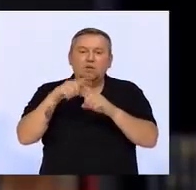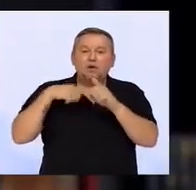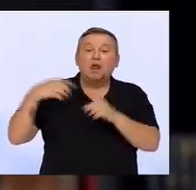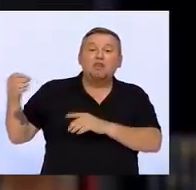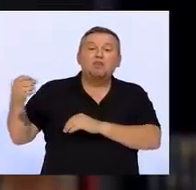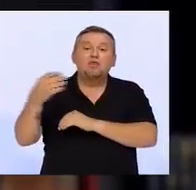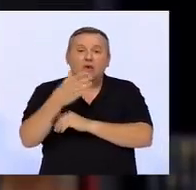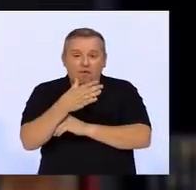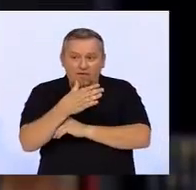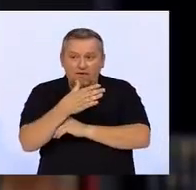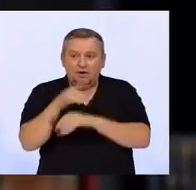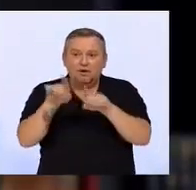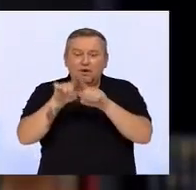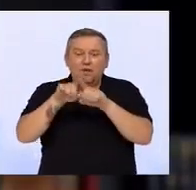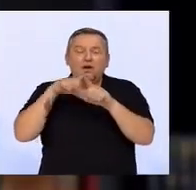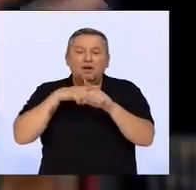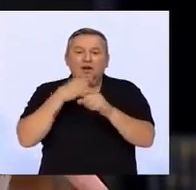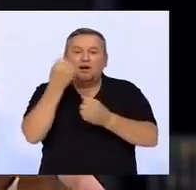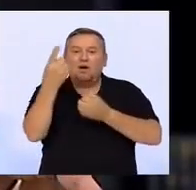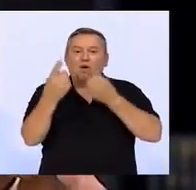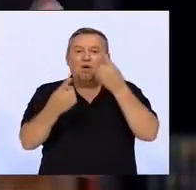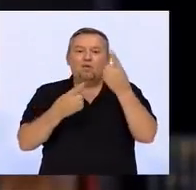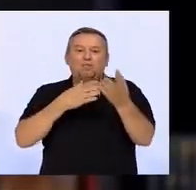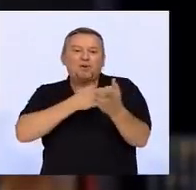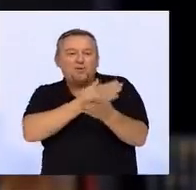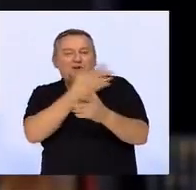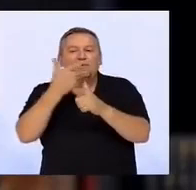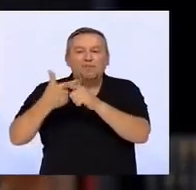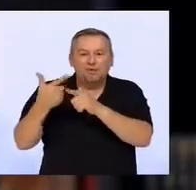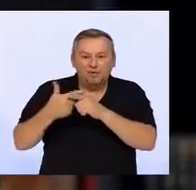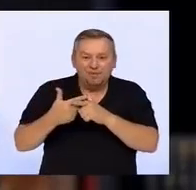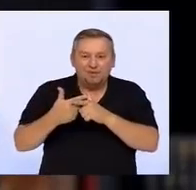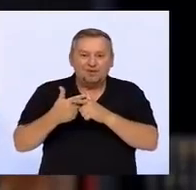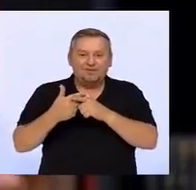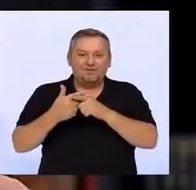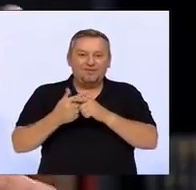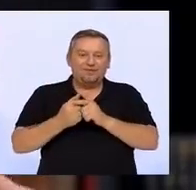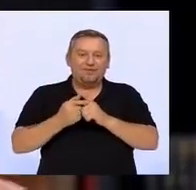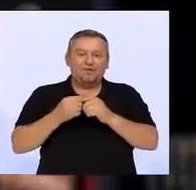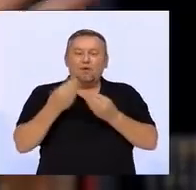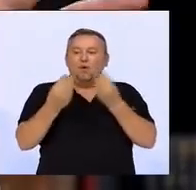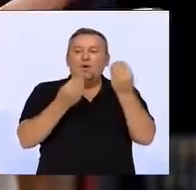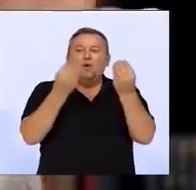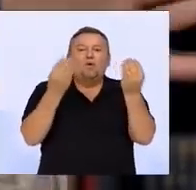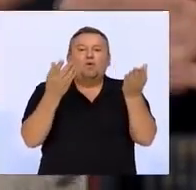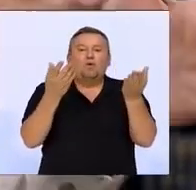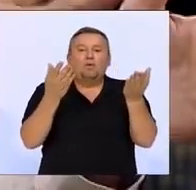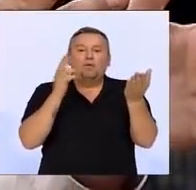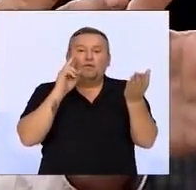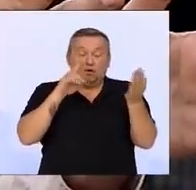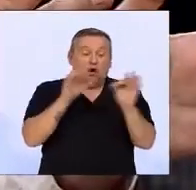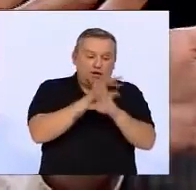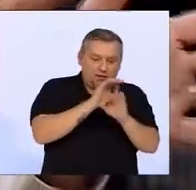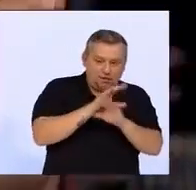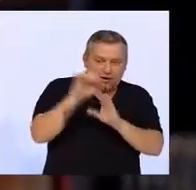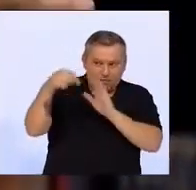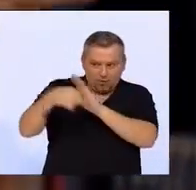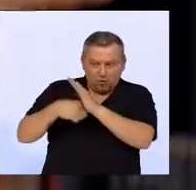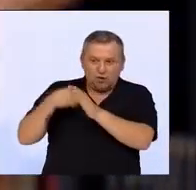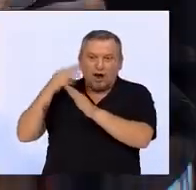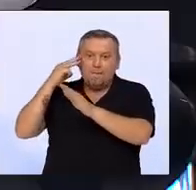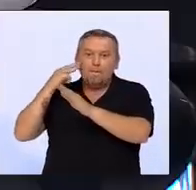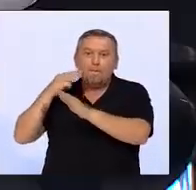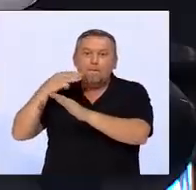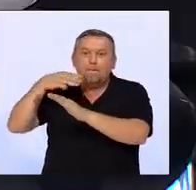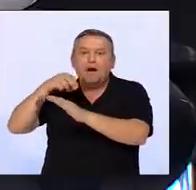nova e que, inclusive, enfrenta alguns tabus que nós mesmos do SUS criamos, né? Nós mesmos. Como é que isso funciona? Mas veja, só terminando a outra pergunta da Mariana, em